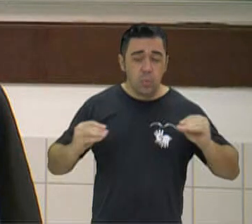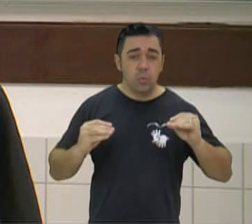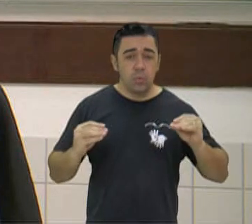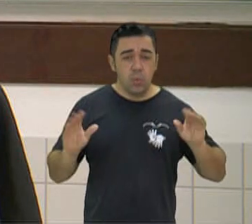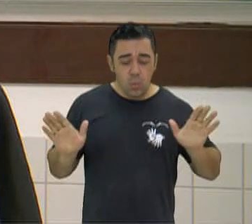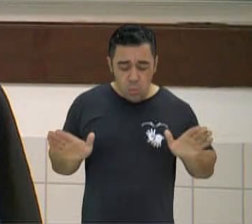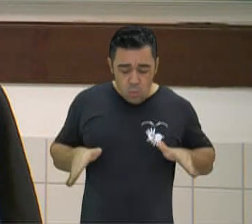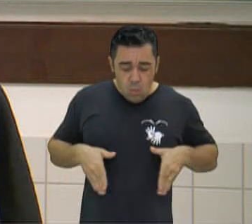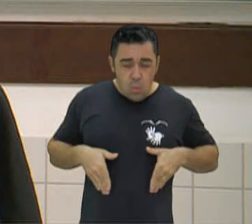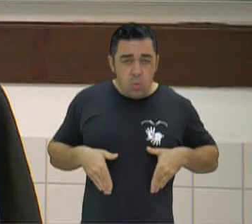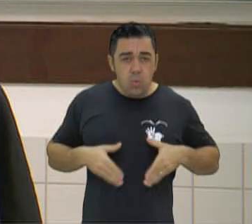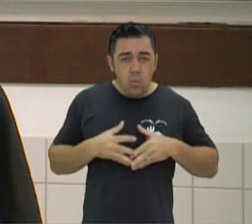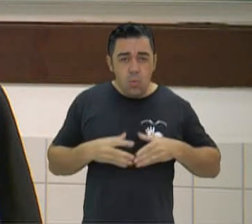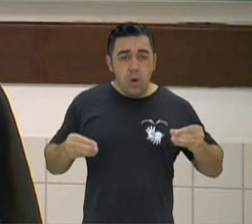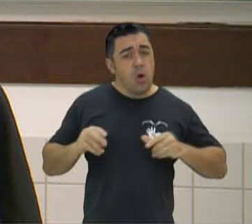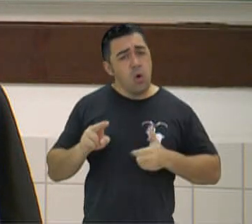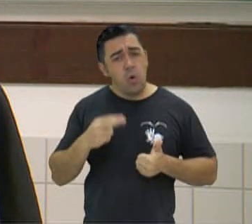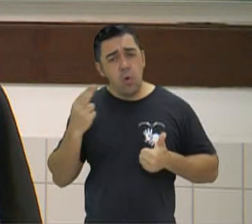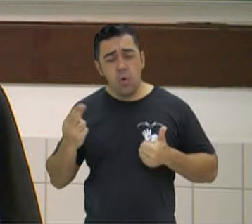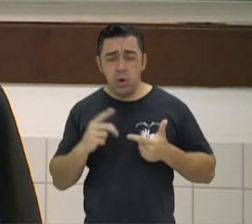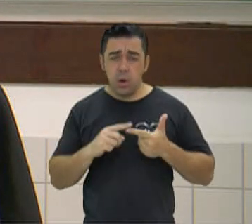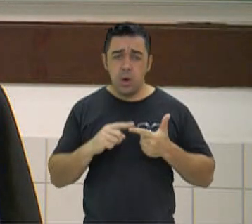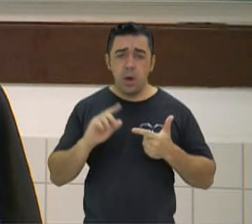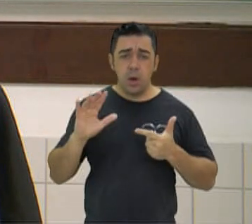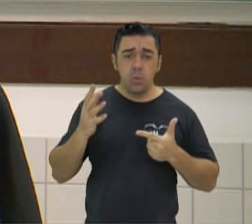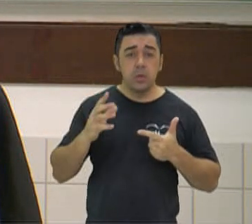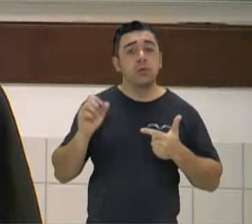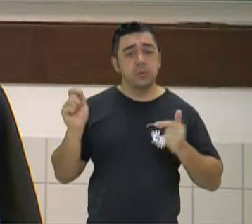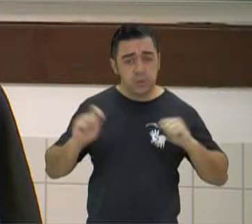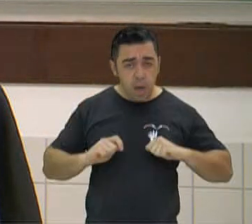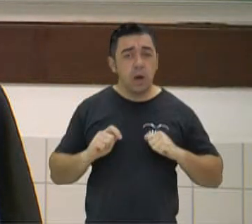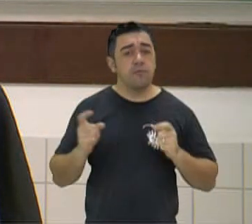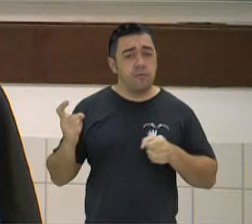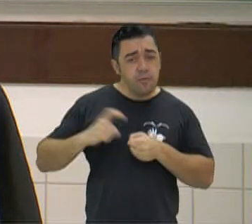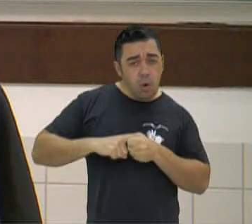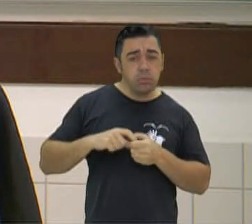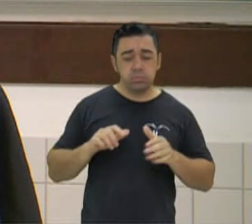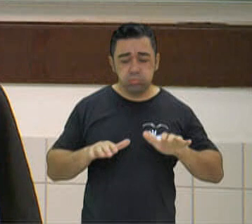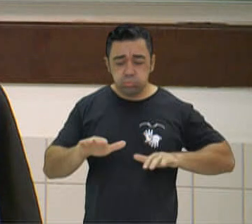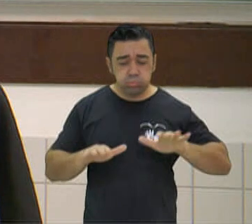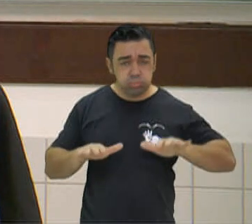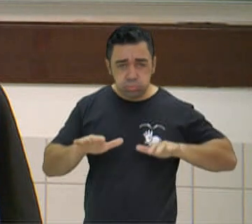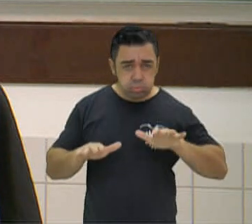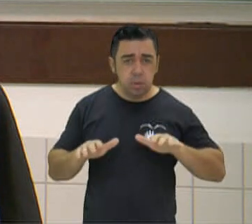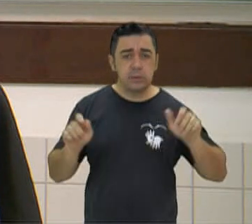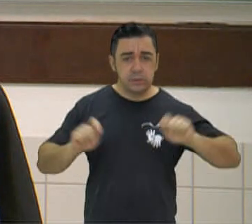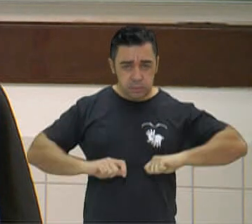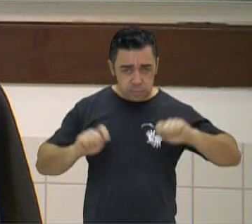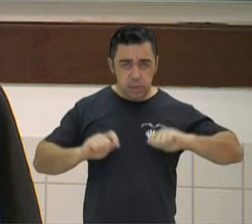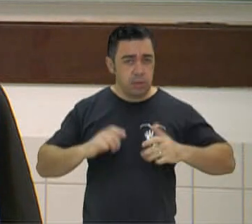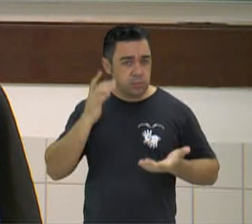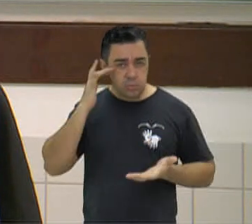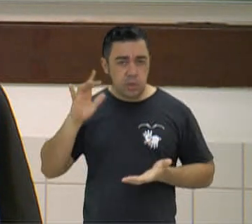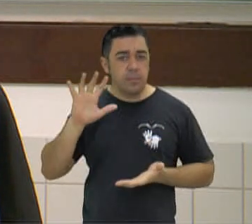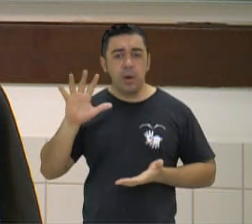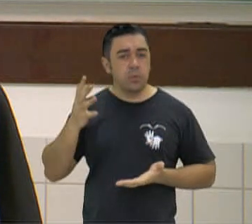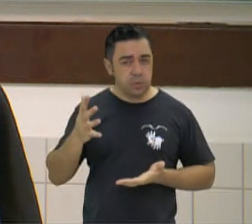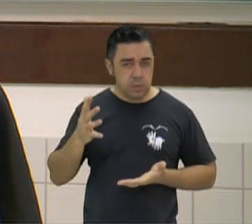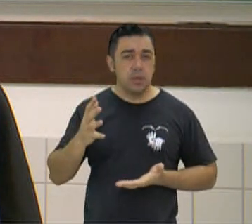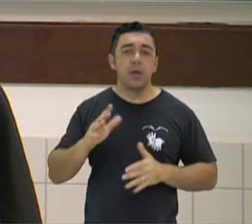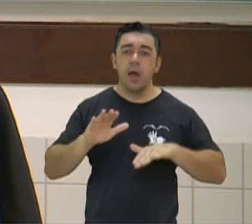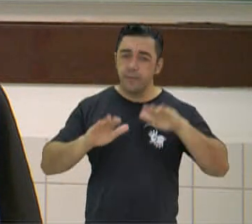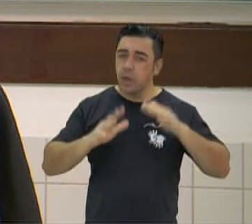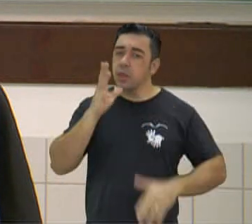com essas patinhas. Ou pode ser que aconteça o quê? Pode ser que volte a ter função? Também pode. A gente não sabe o que vai acontecer, né? Então,